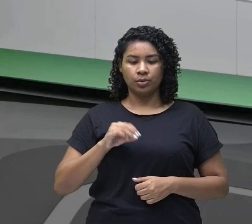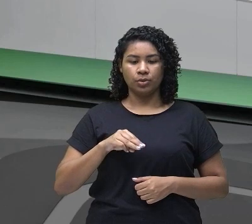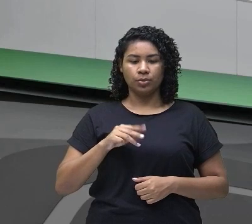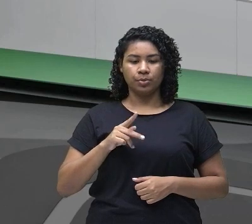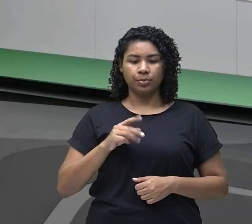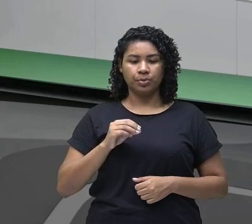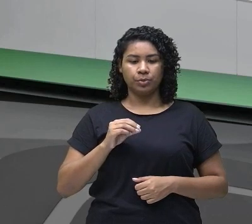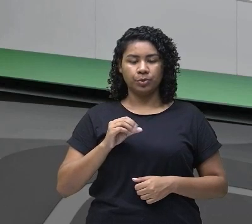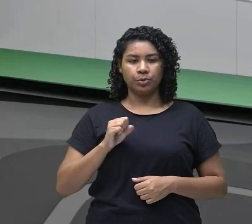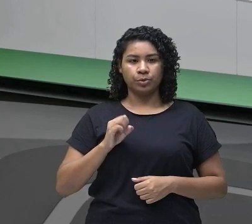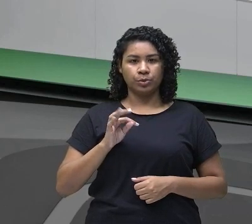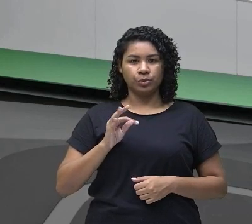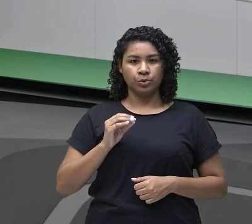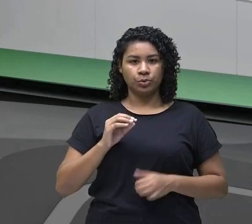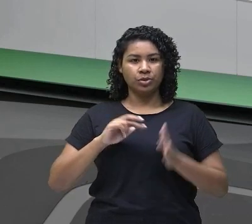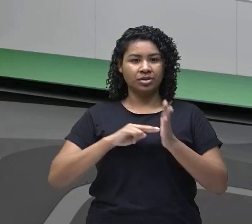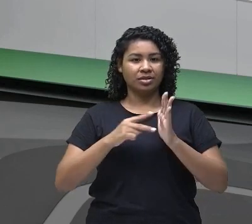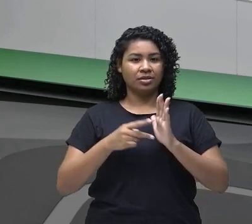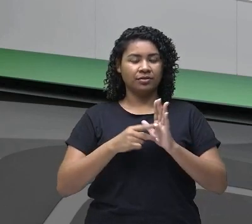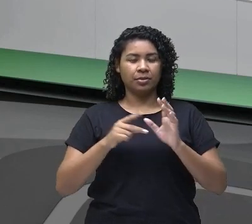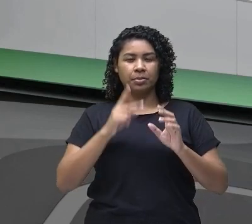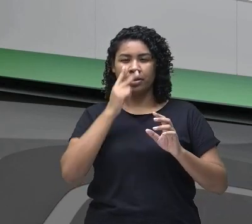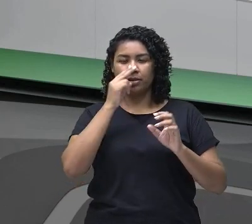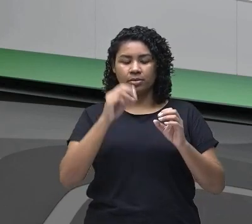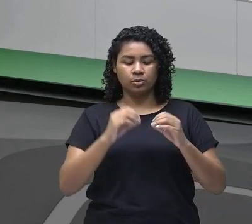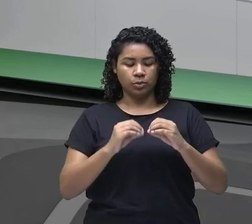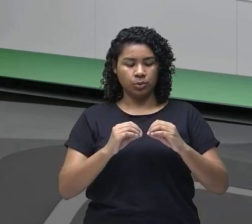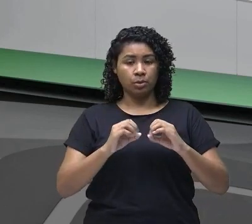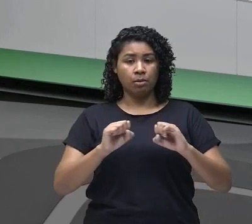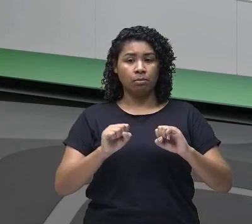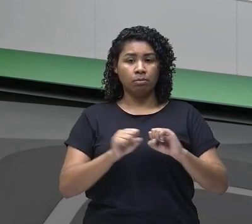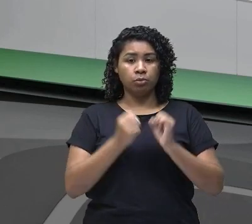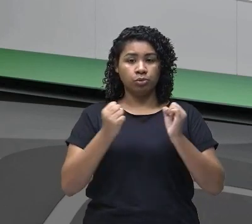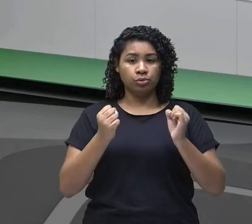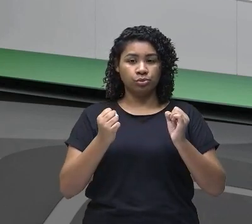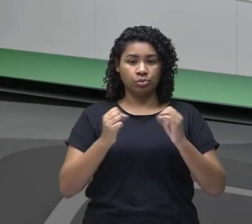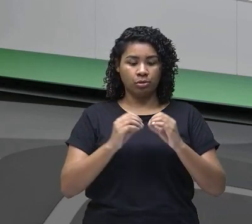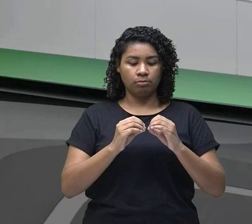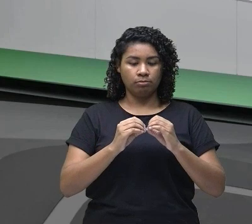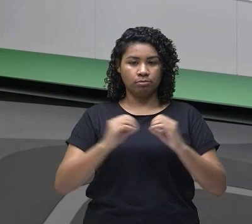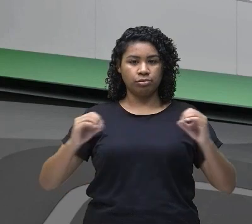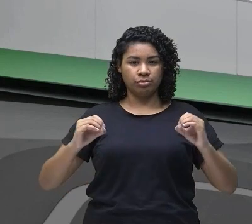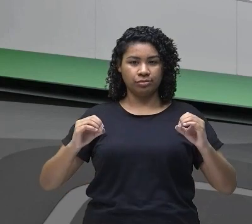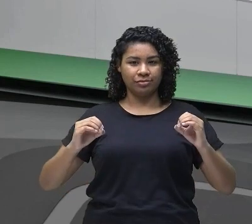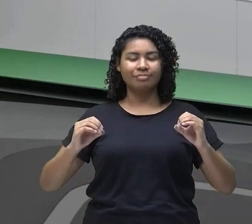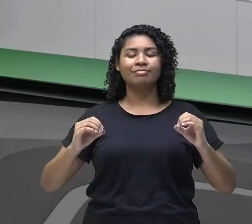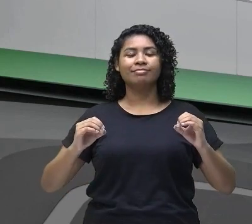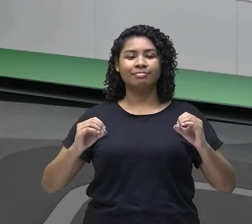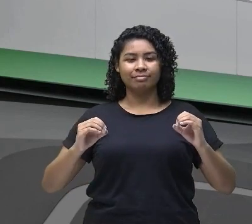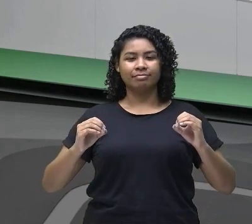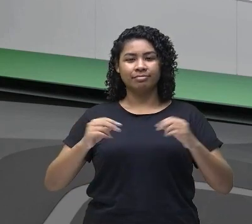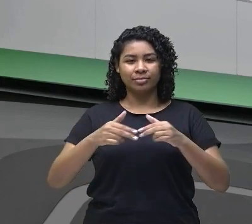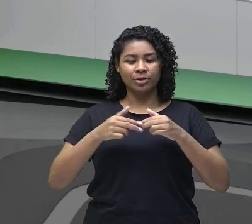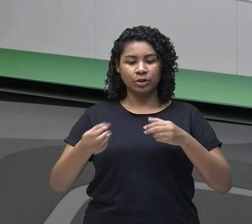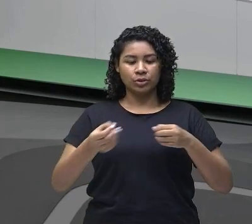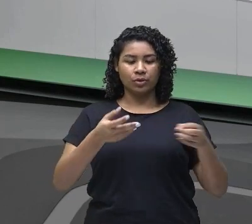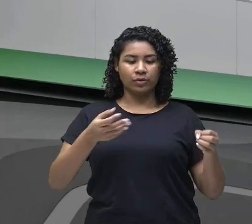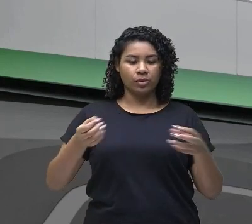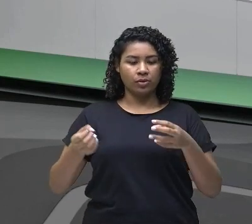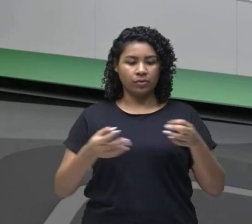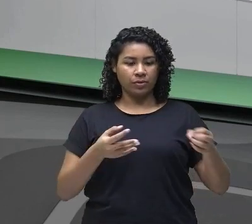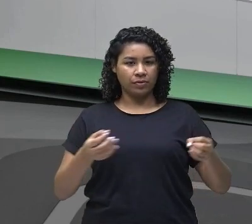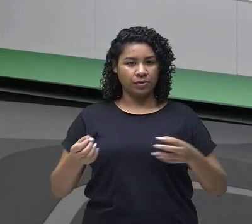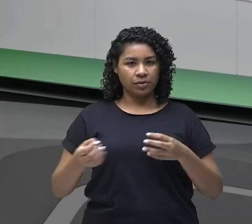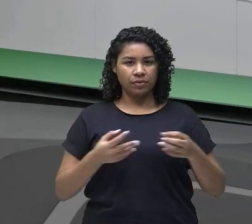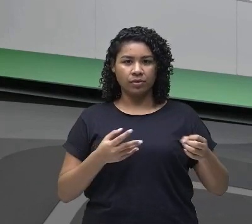aí novas reações das moléculas de oxigênio. Então, à medida que ele se quebra,